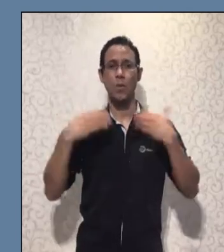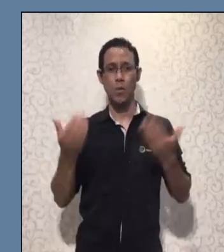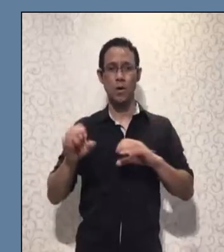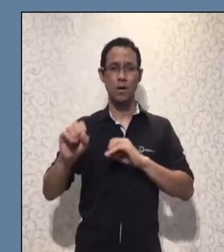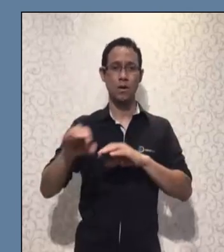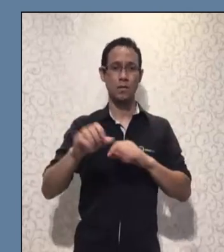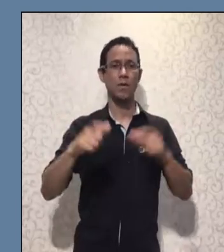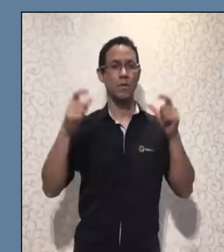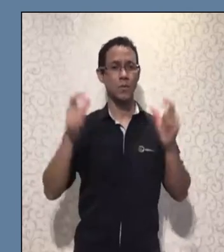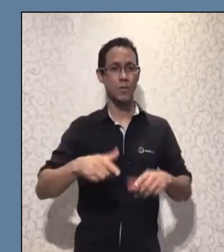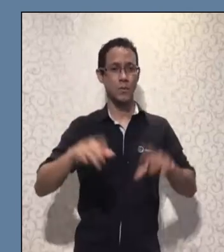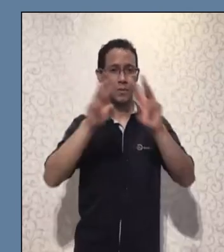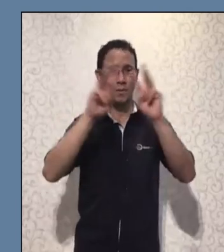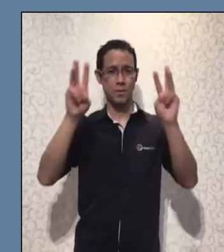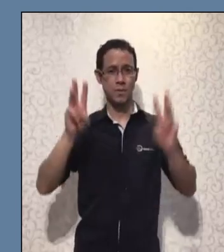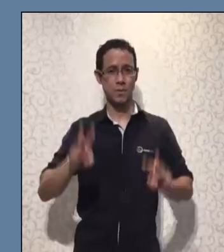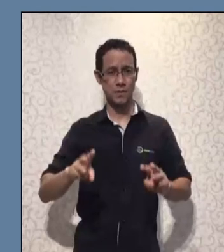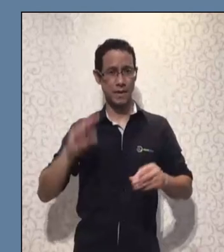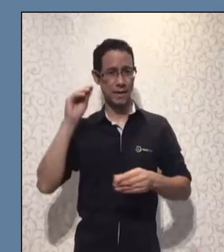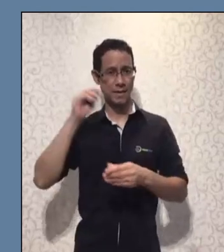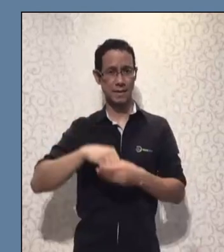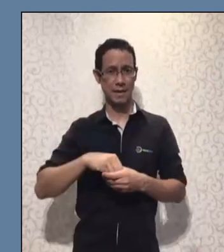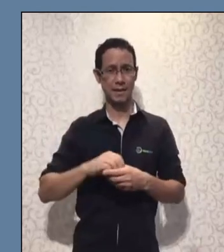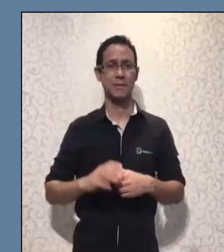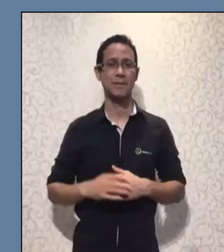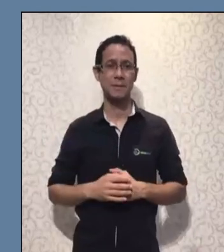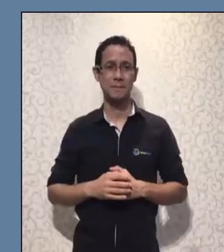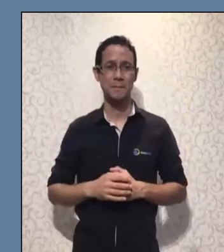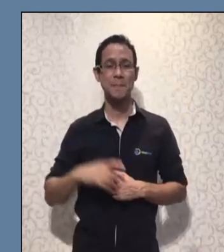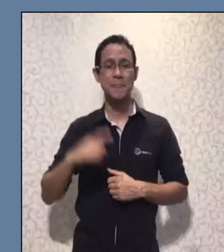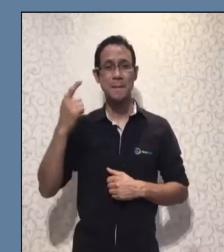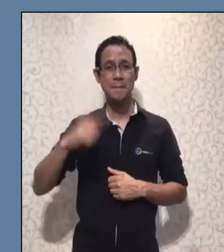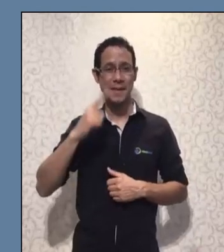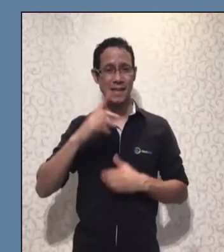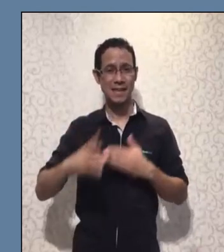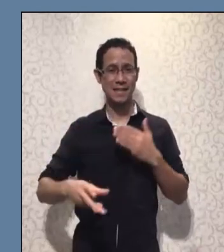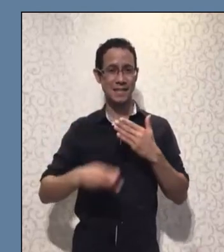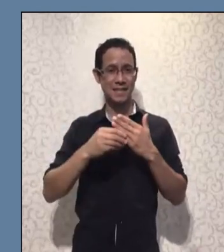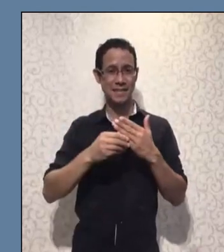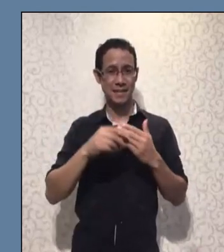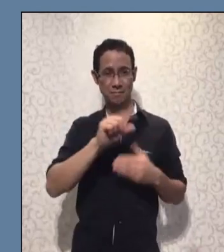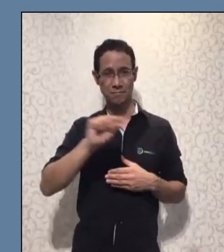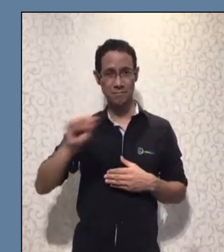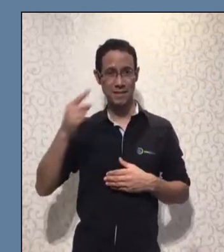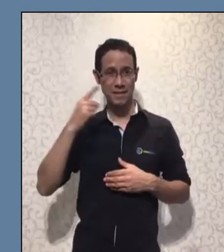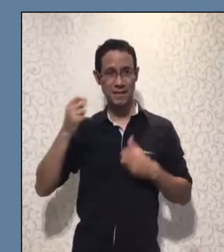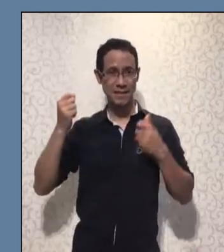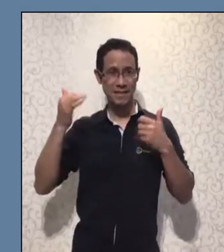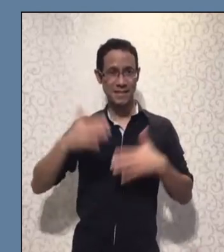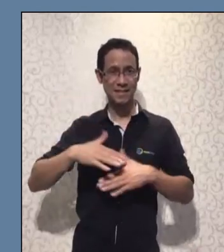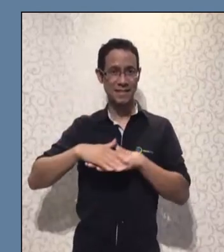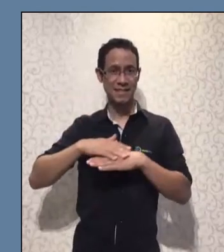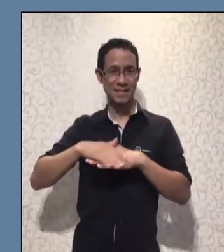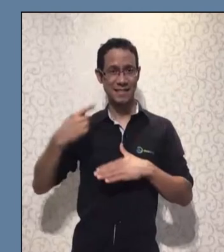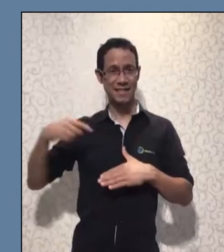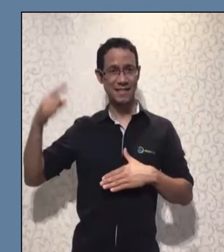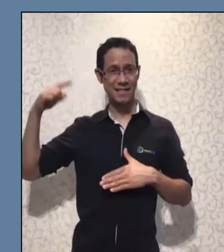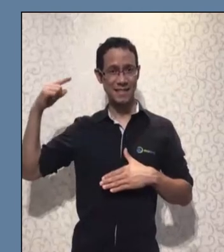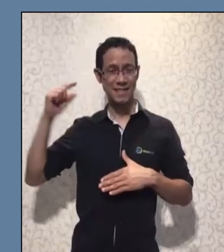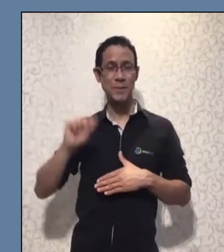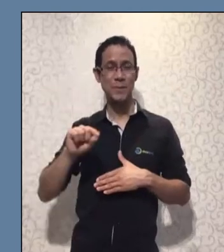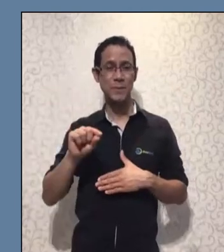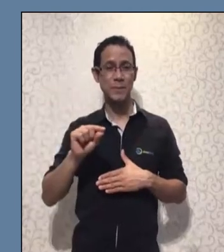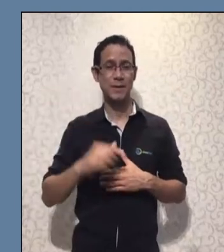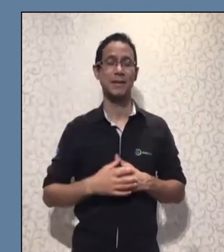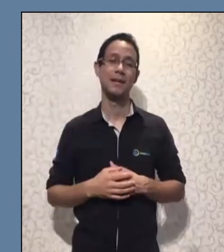dos museus. E aí, para amarrar e dar um contorninho só de algo que vocês tinham trazido nos bastidores muito interessante, é